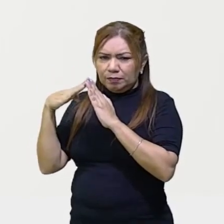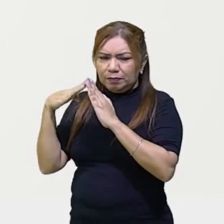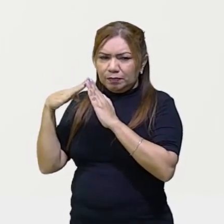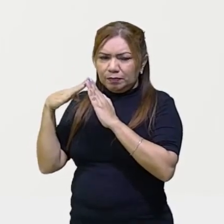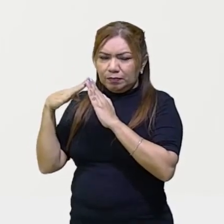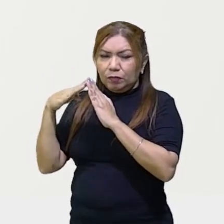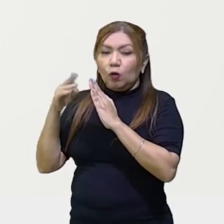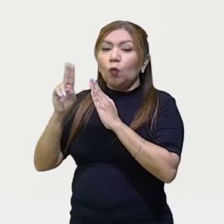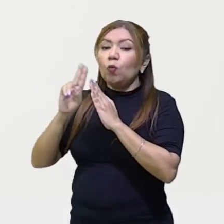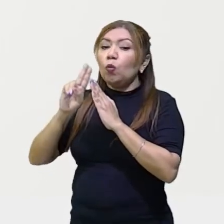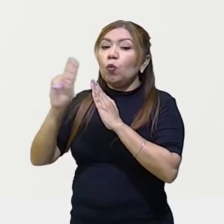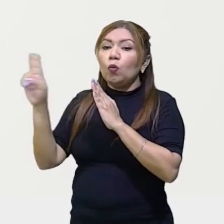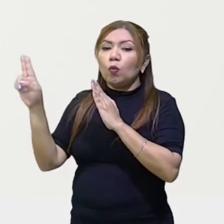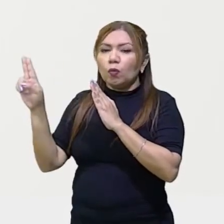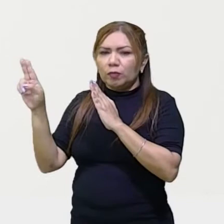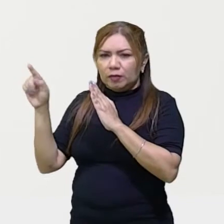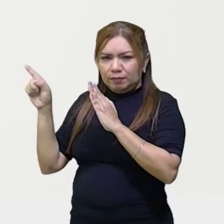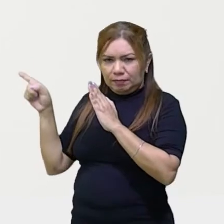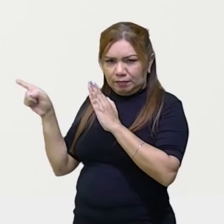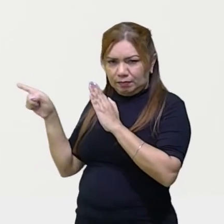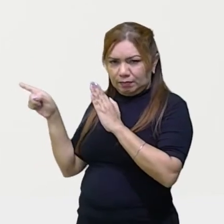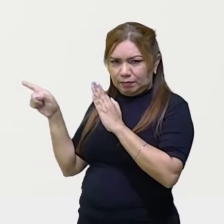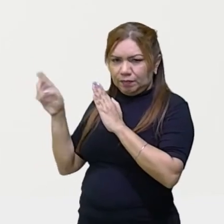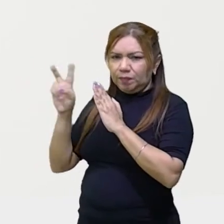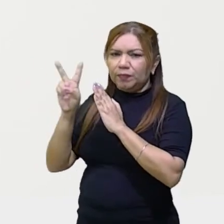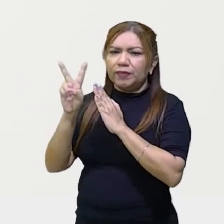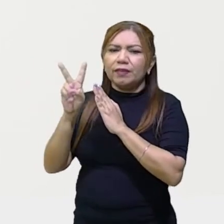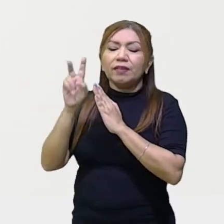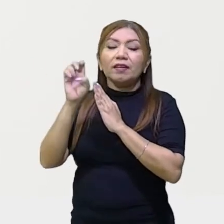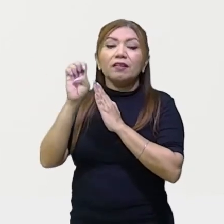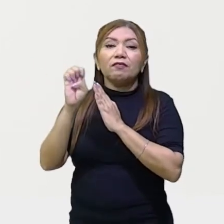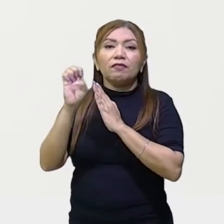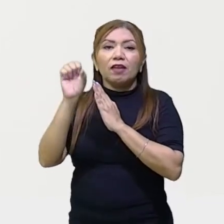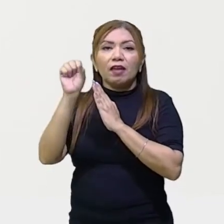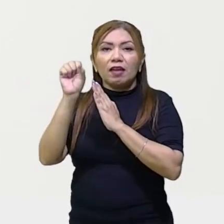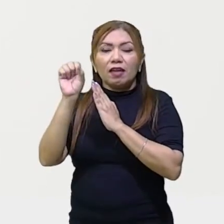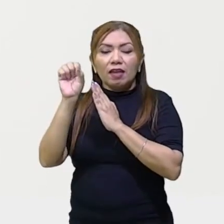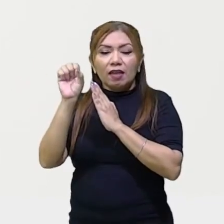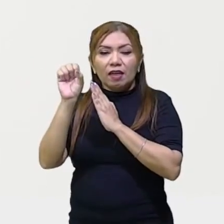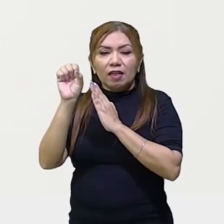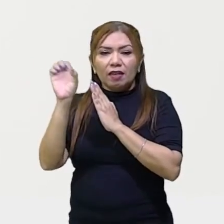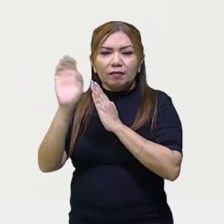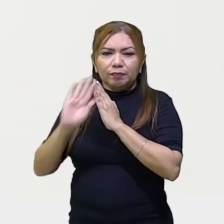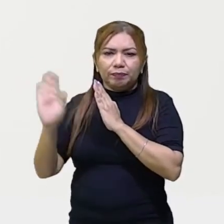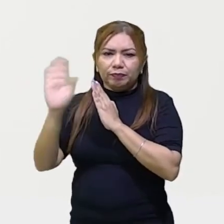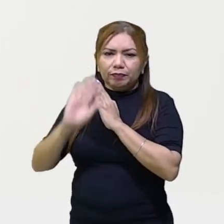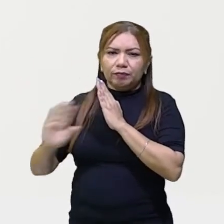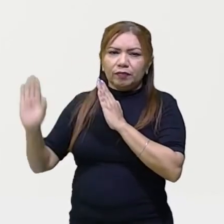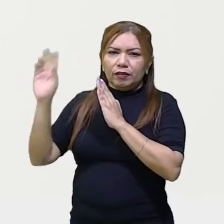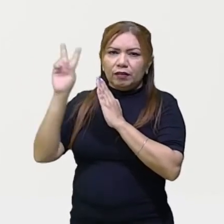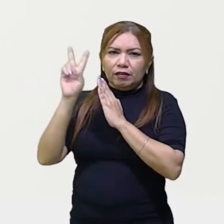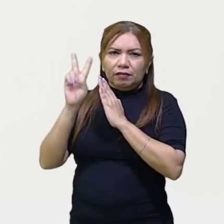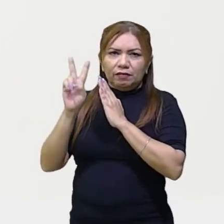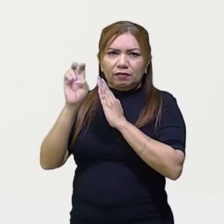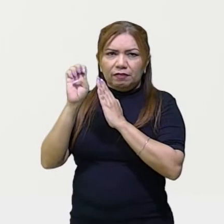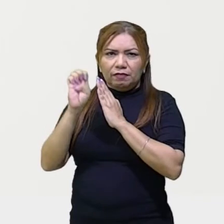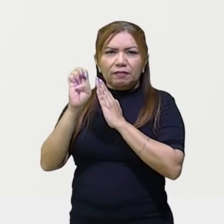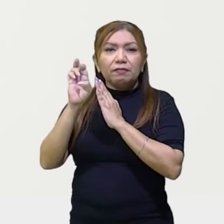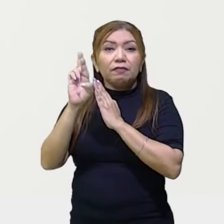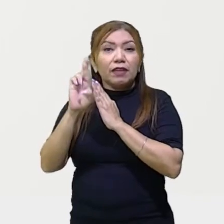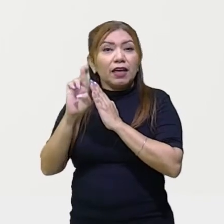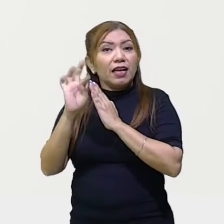vértice é o ponto de encontro aqui das arestas eu chamo de